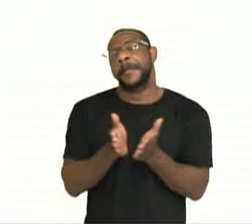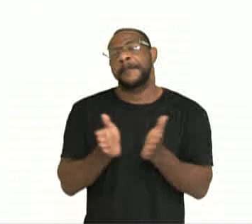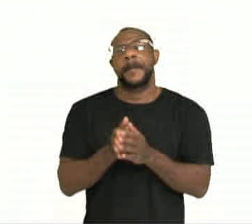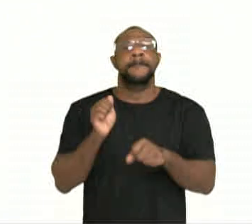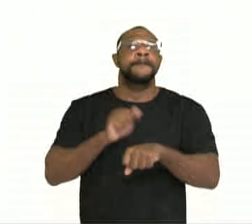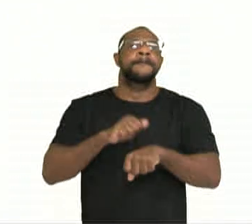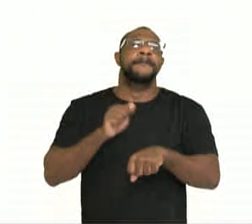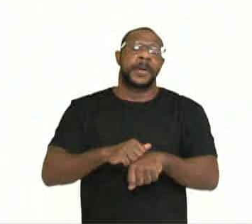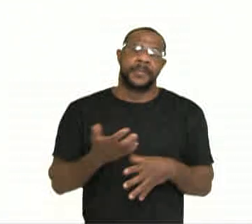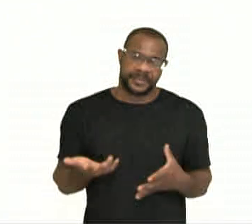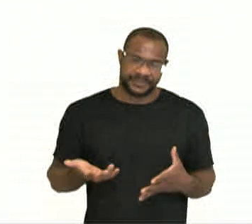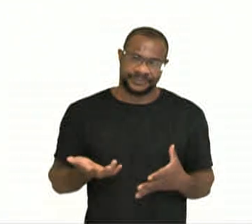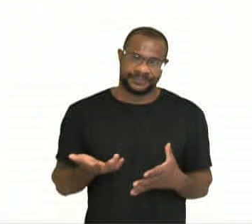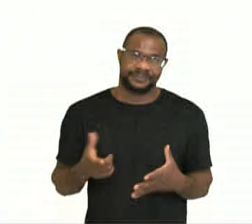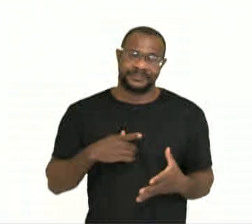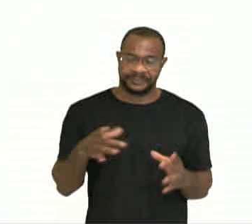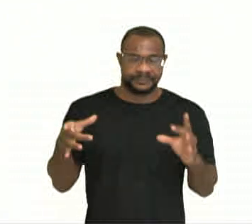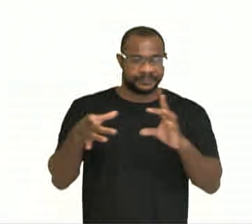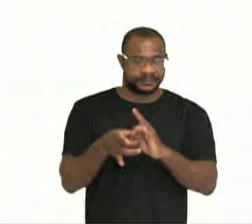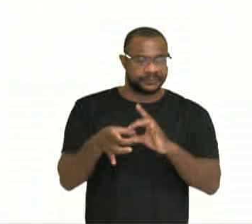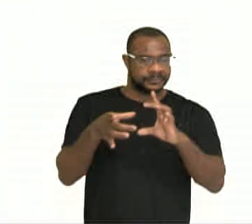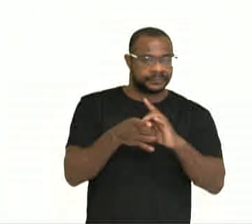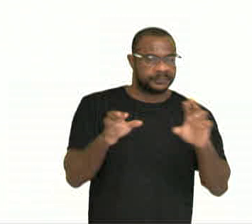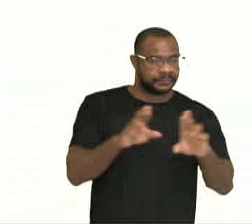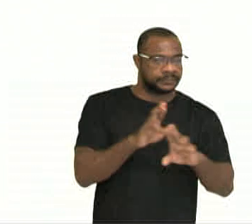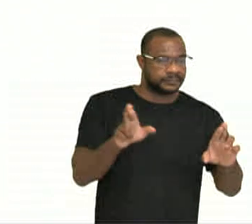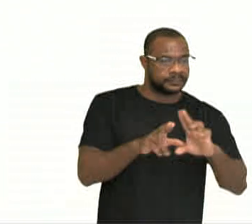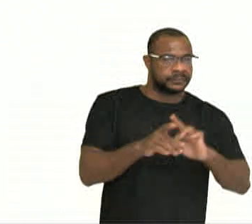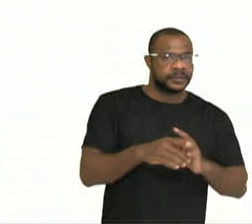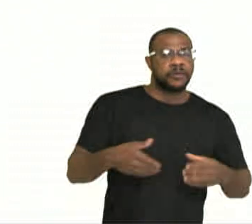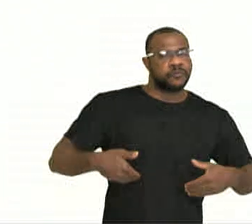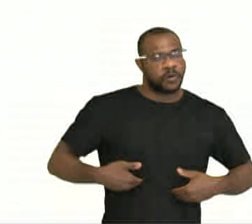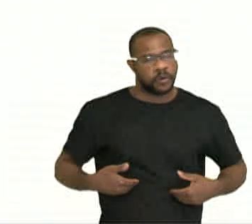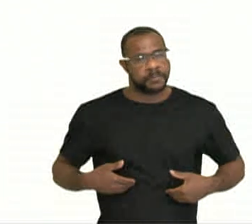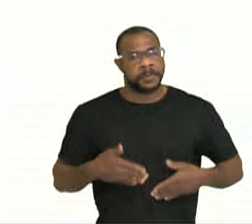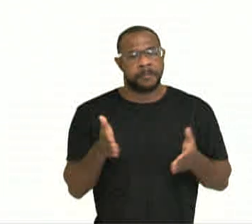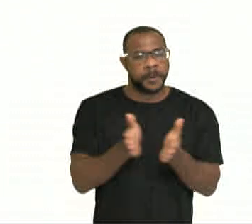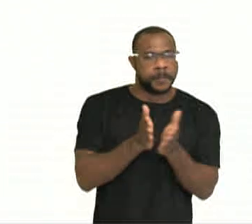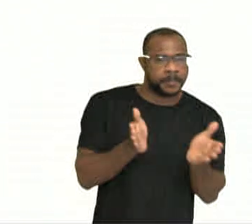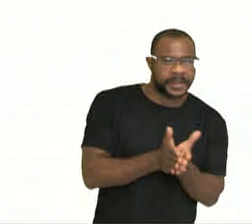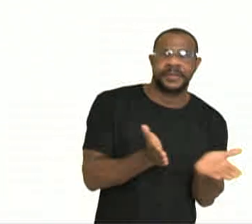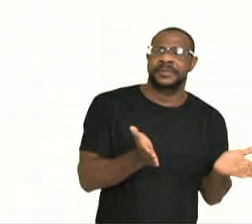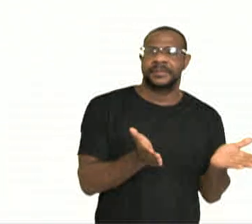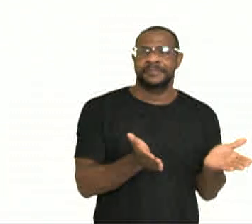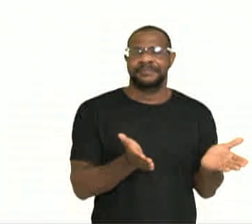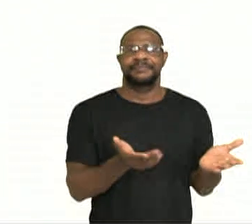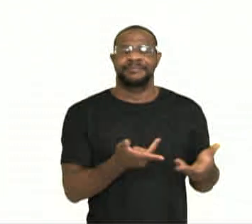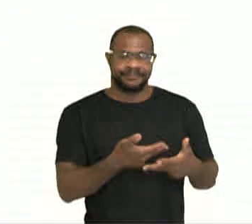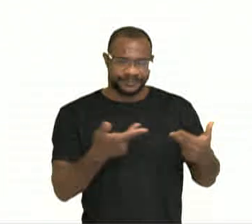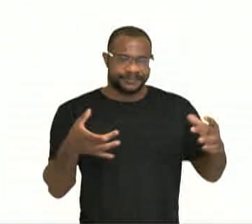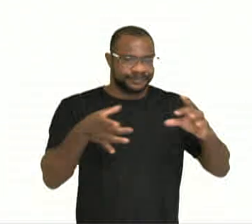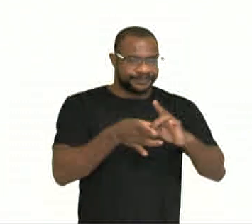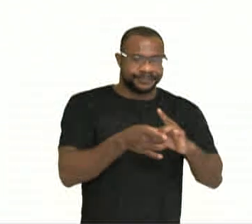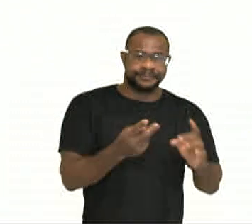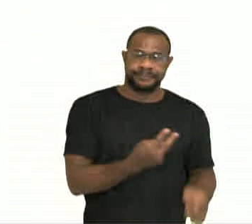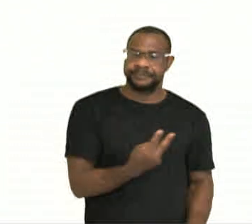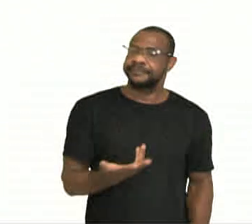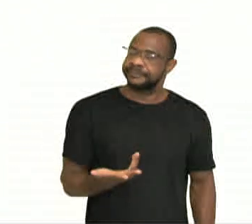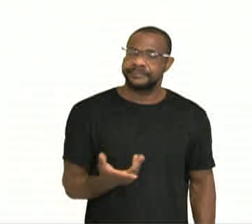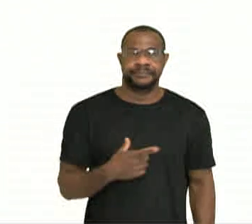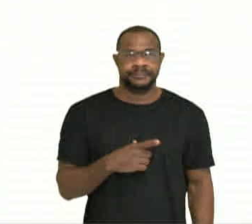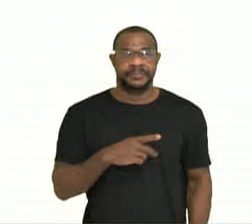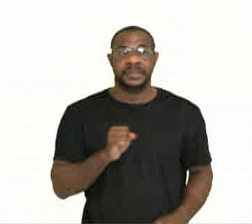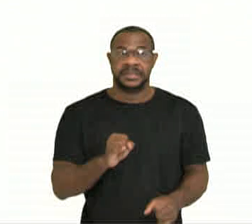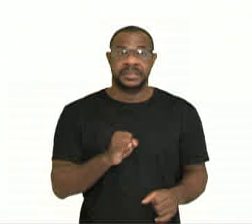está diretamente relacionada à outra. Fome, miséria, pobreza. A partir do momento que eu consigo saciar